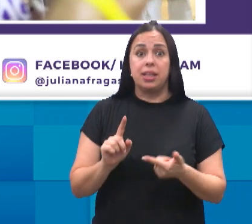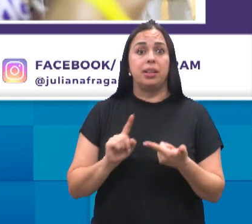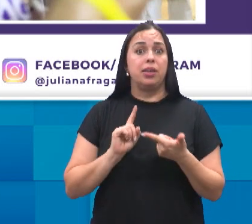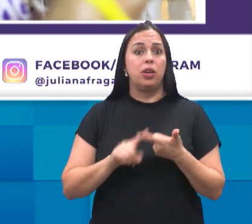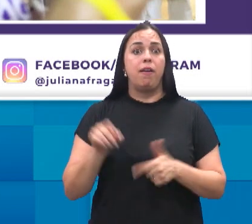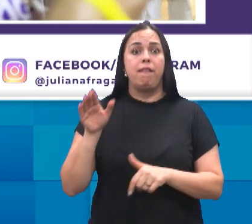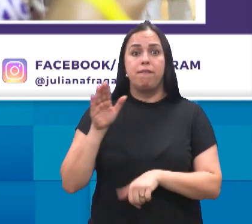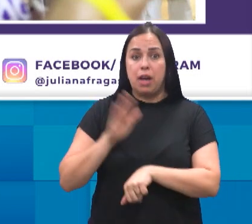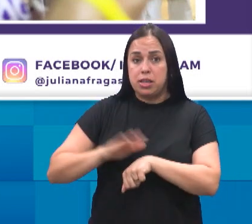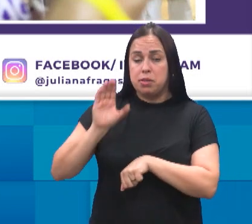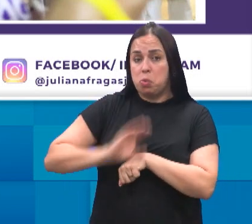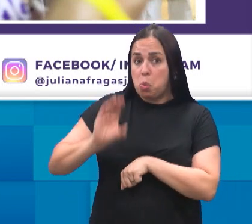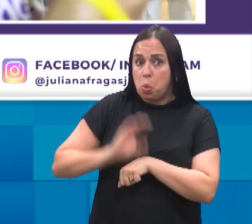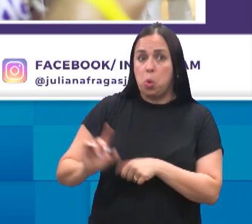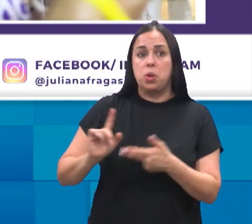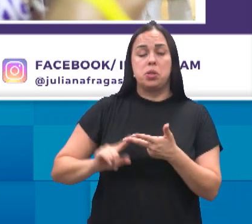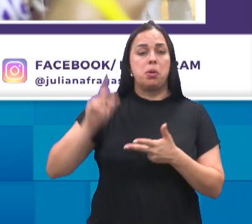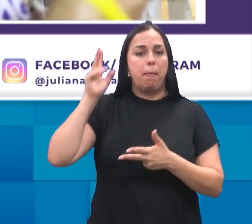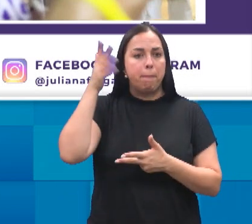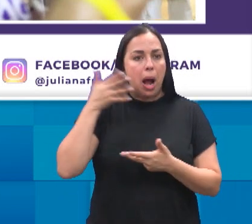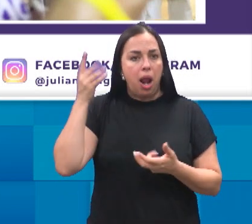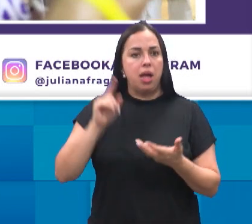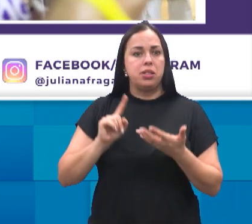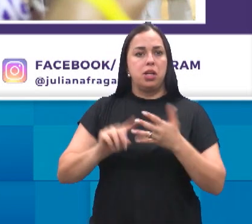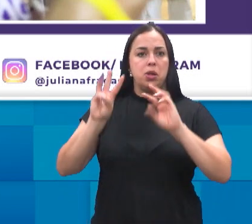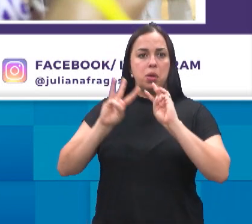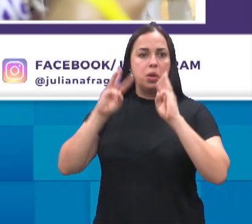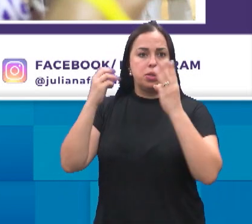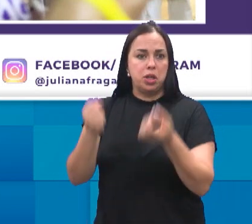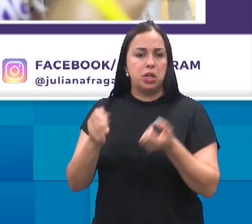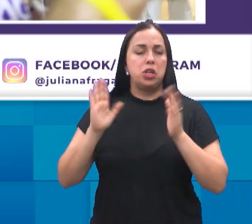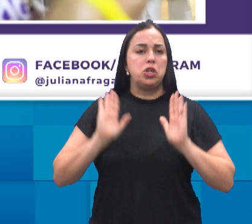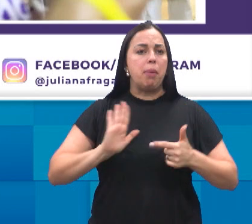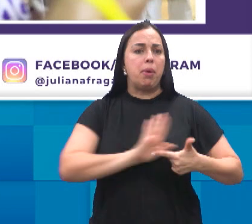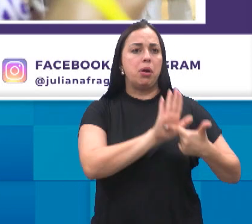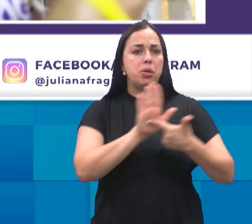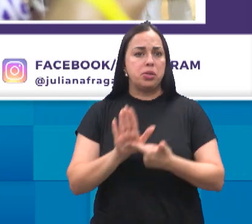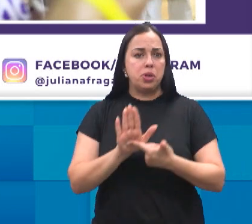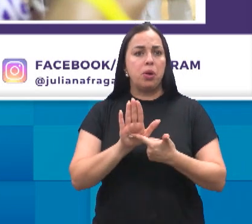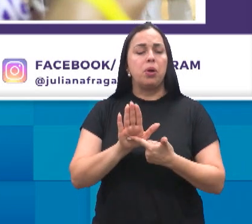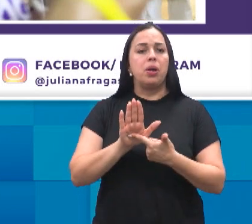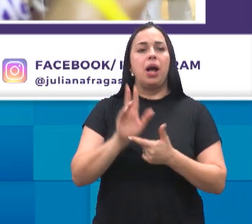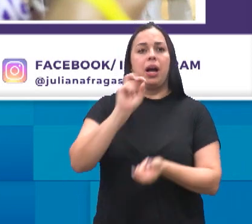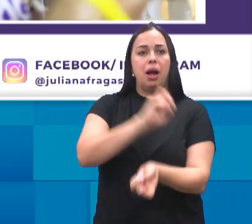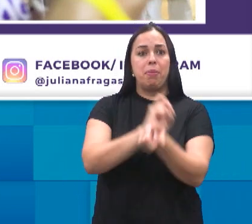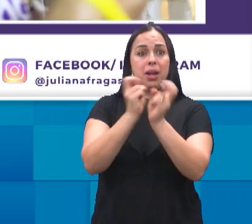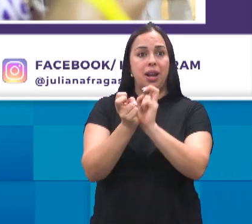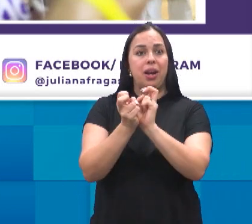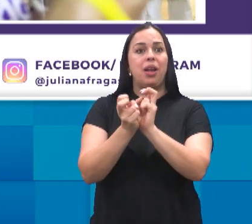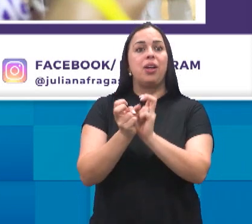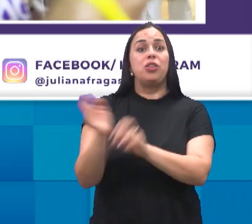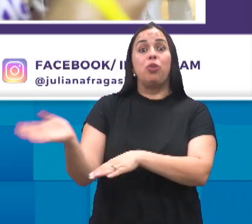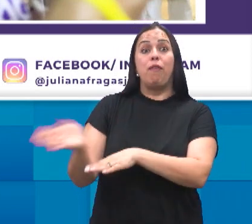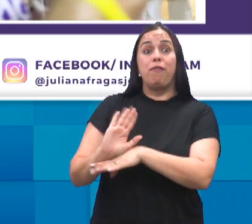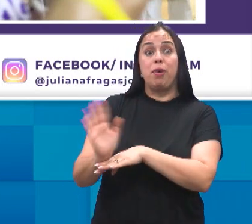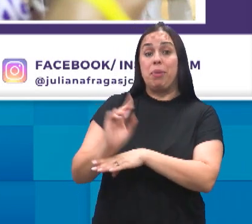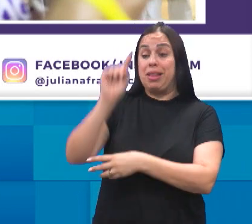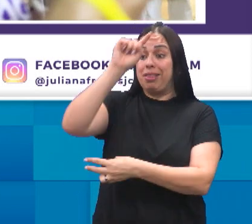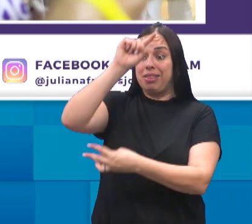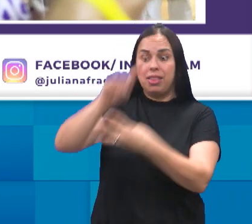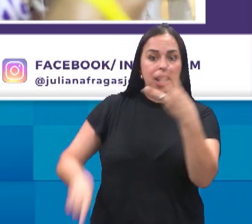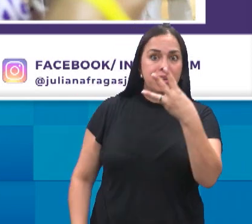cursos, palestras, workshops e já levou a capoeira até para o cinema nacional, atuando em 3